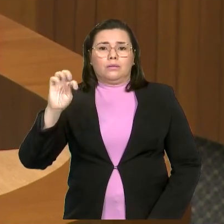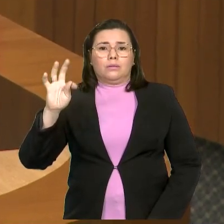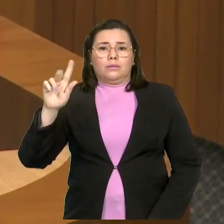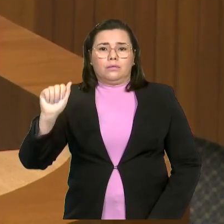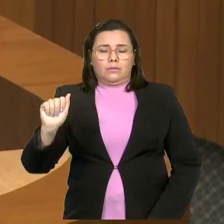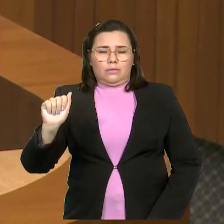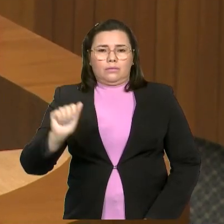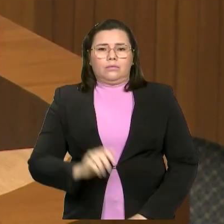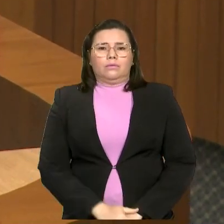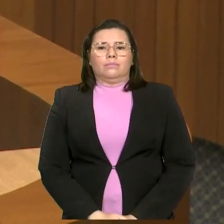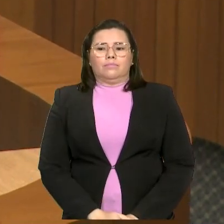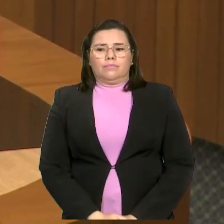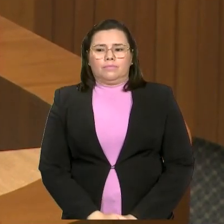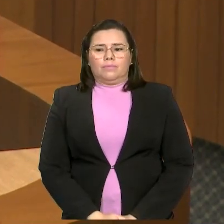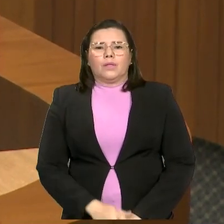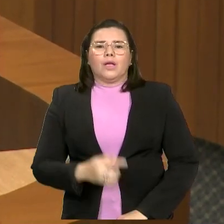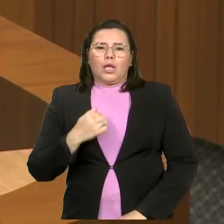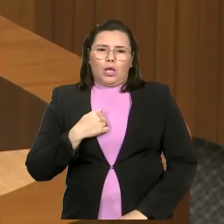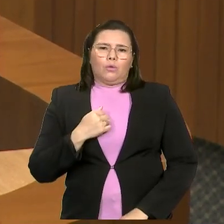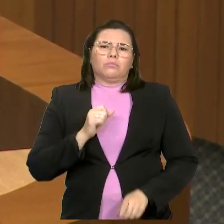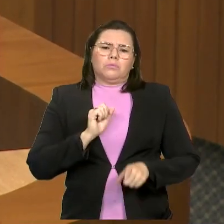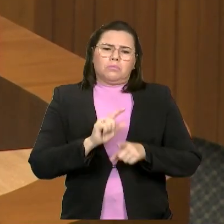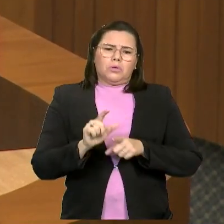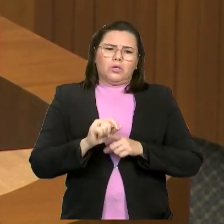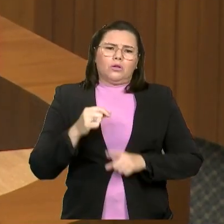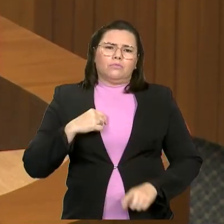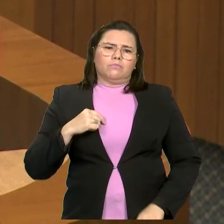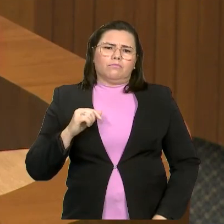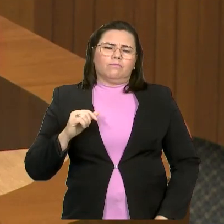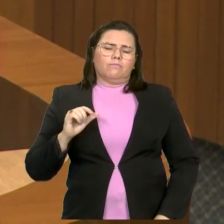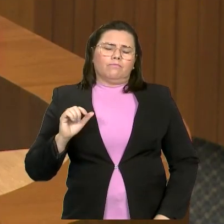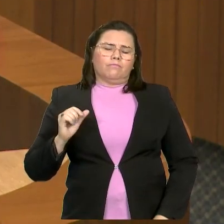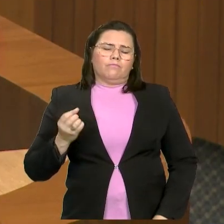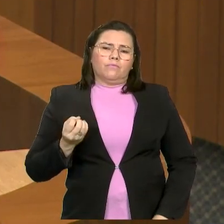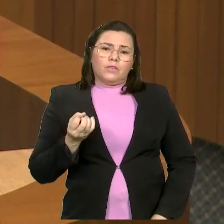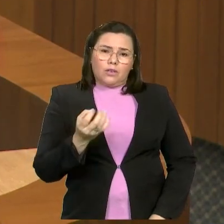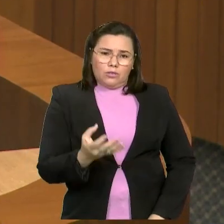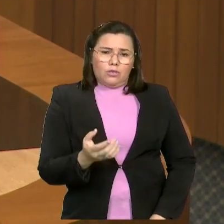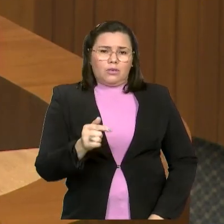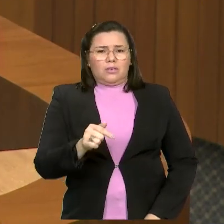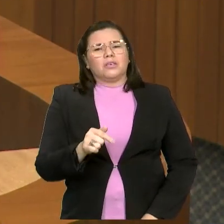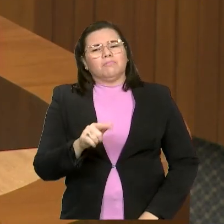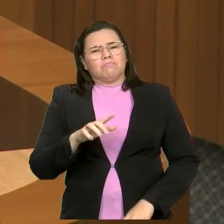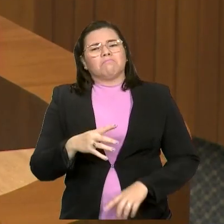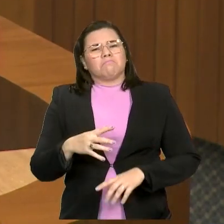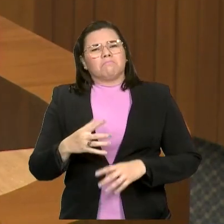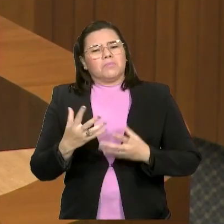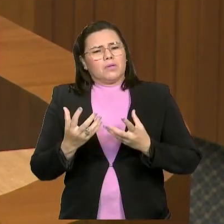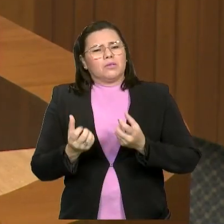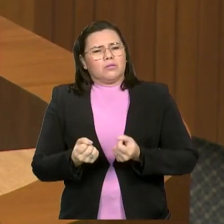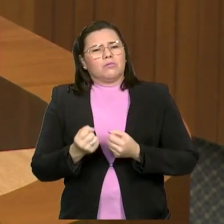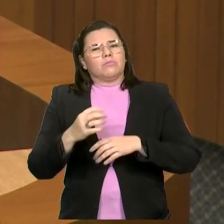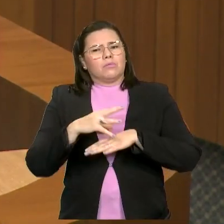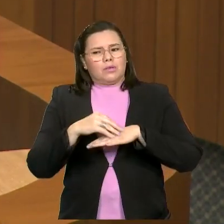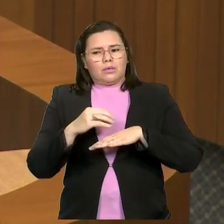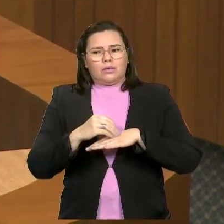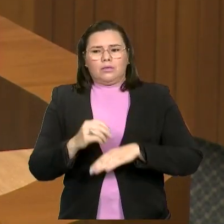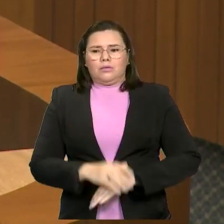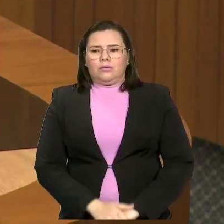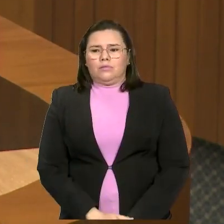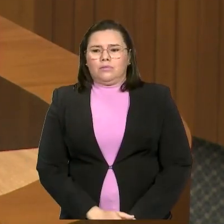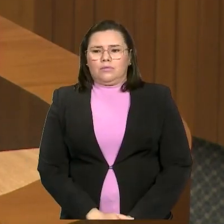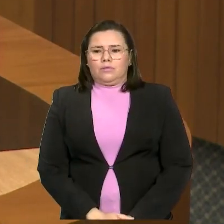semana retrasada lá em Pinheiro, que representa ali a Baixada Maranhense, e que veio oxigenar aqui a nossa